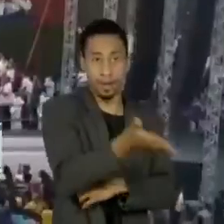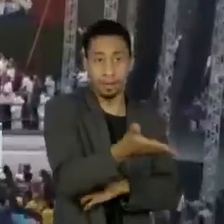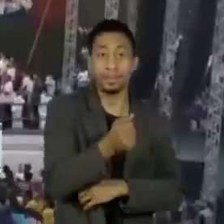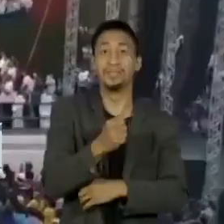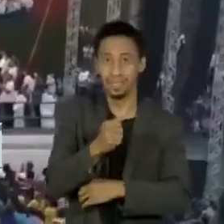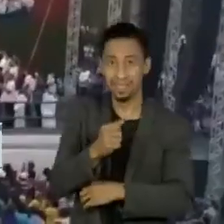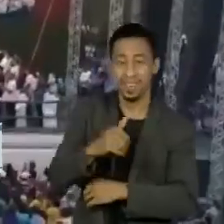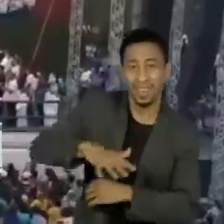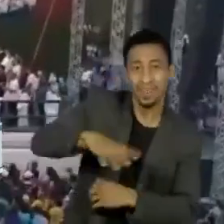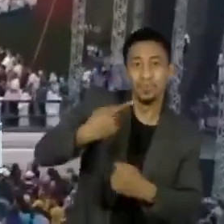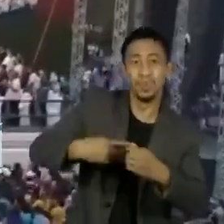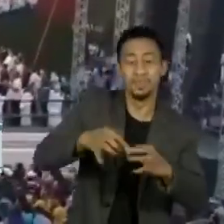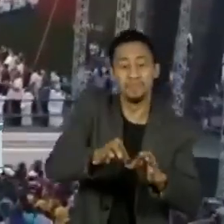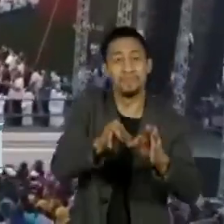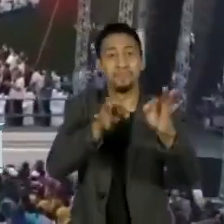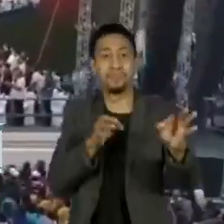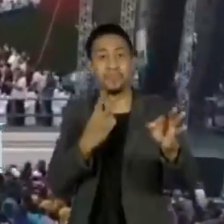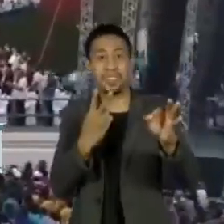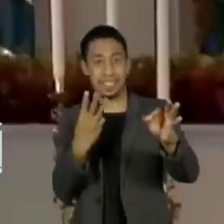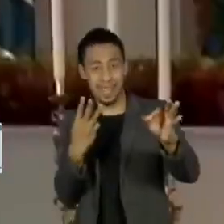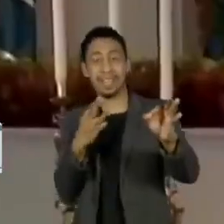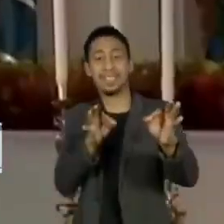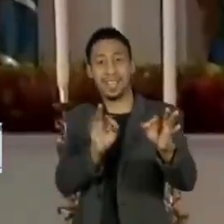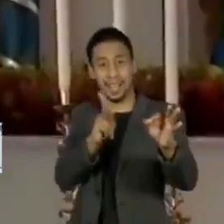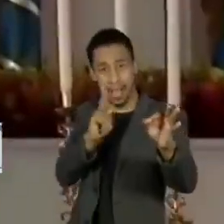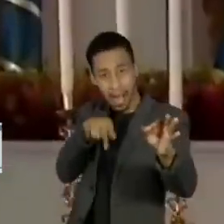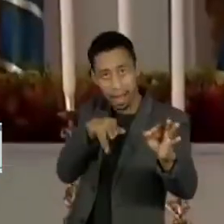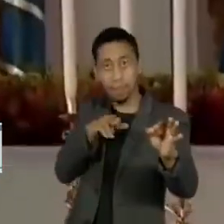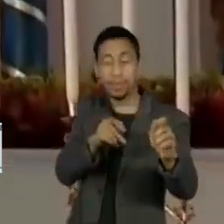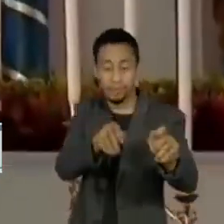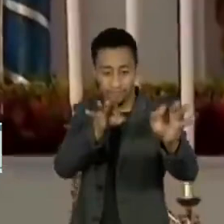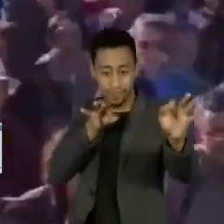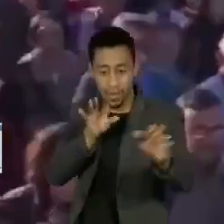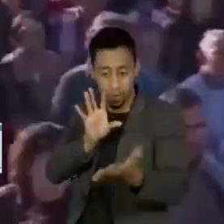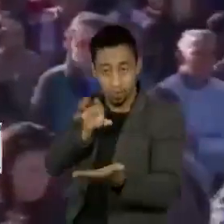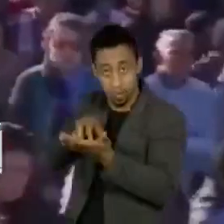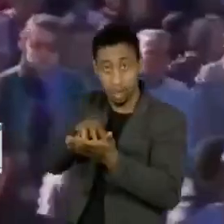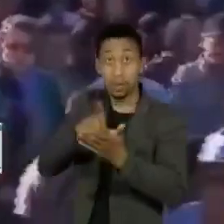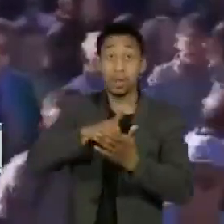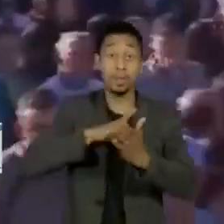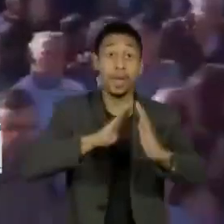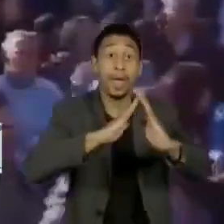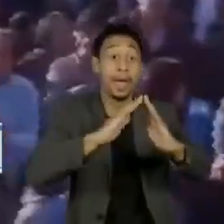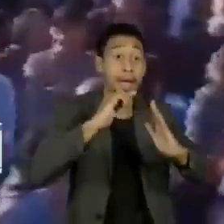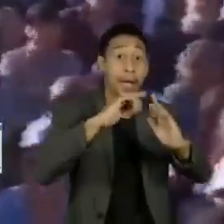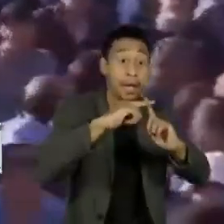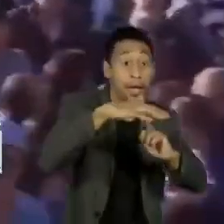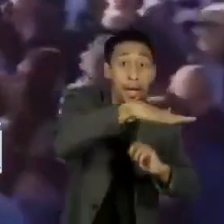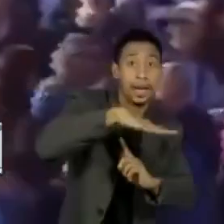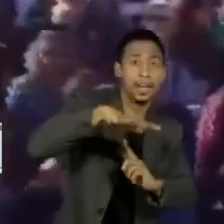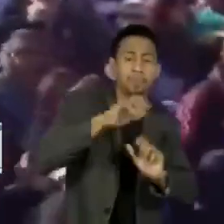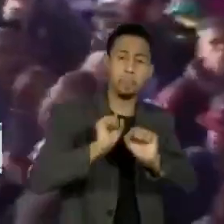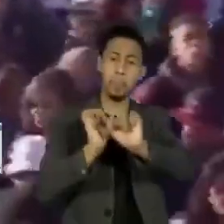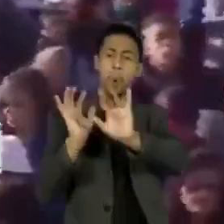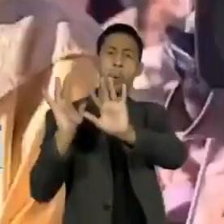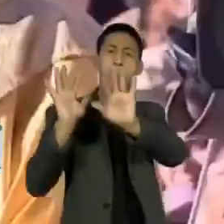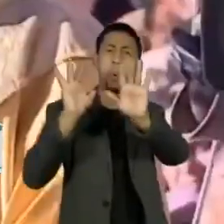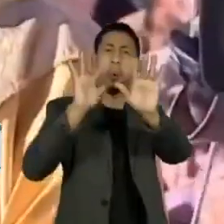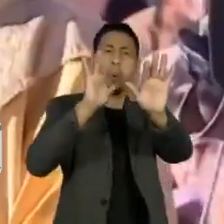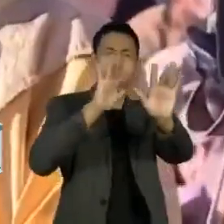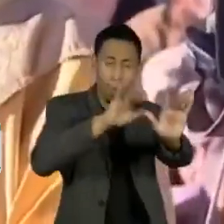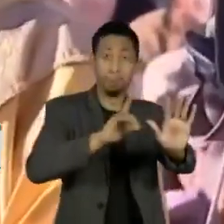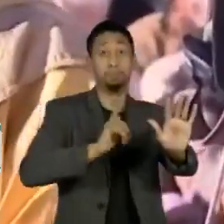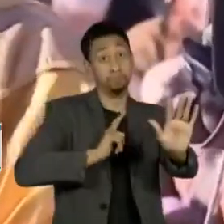município a 23 km de Goiânia a briga a Basílica do Divino Pai Eterno e atrai milhares de fiéis